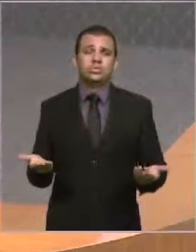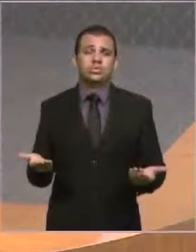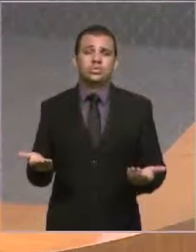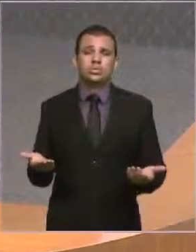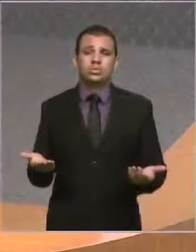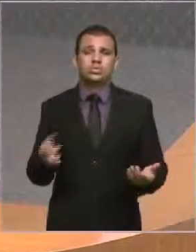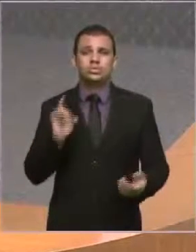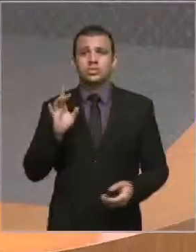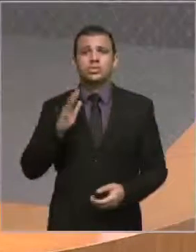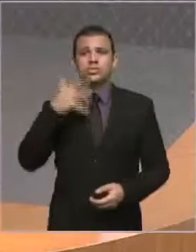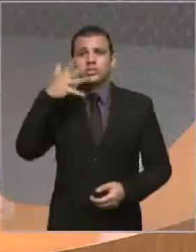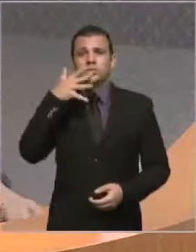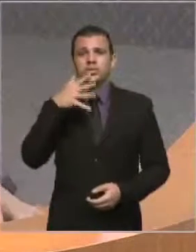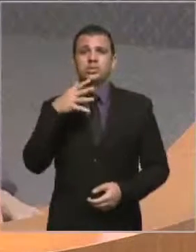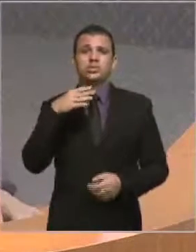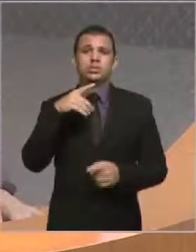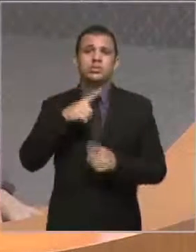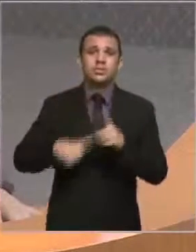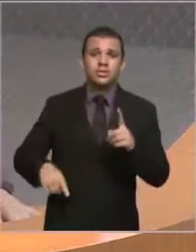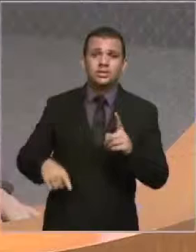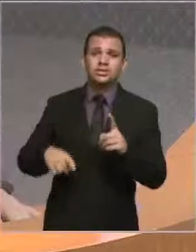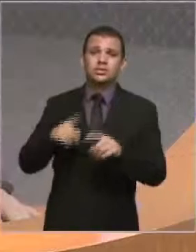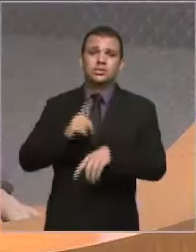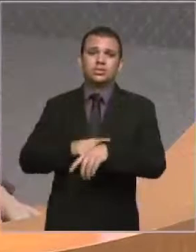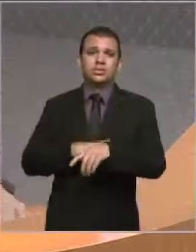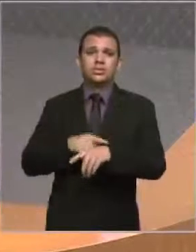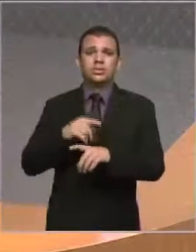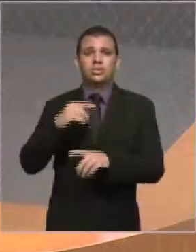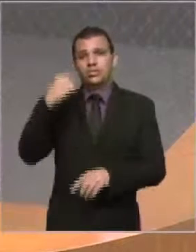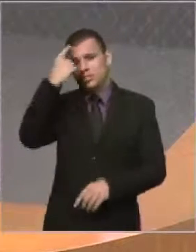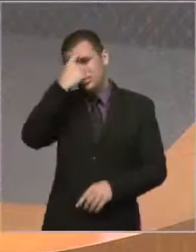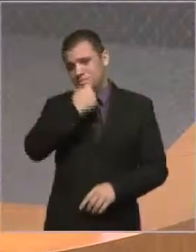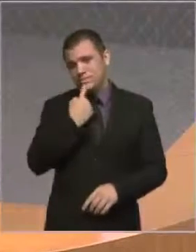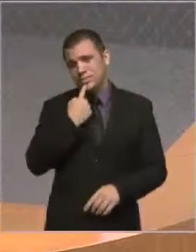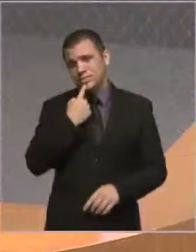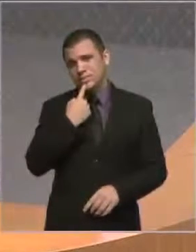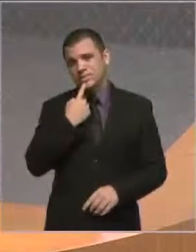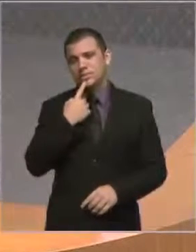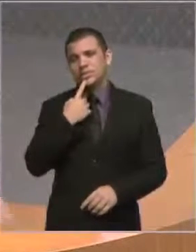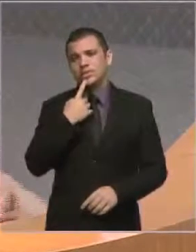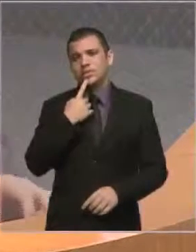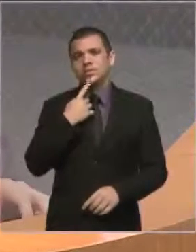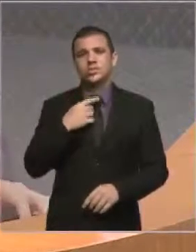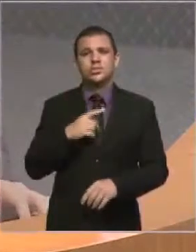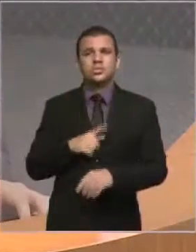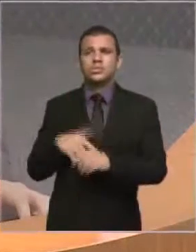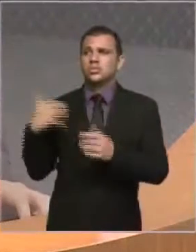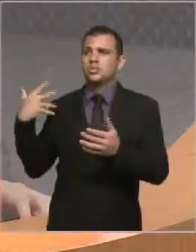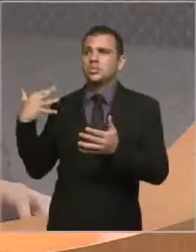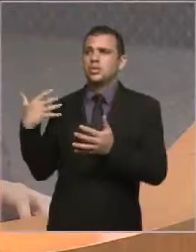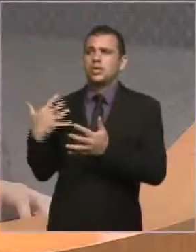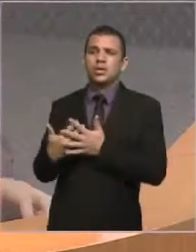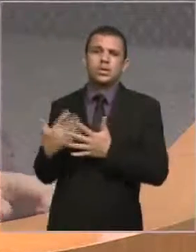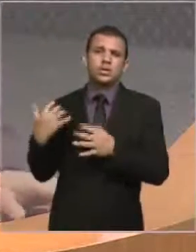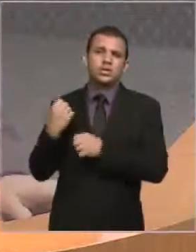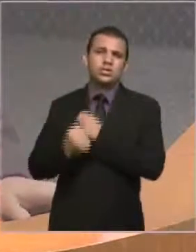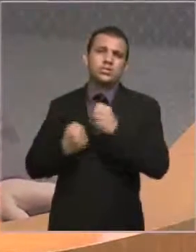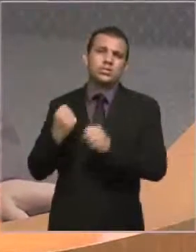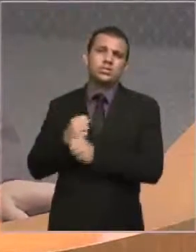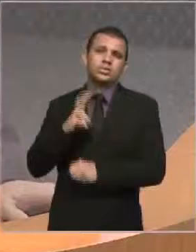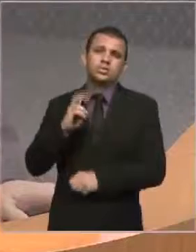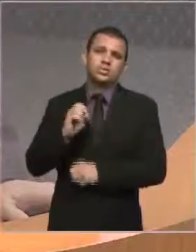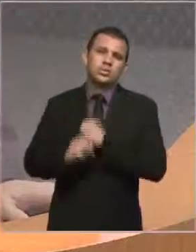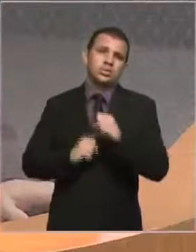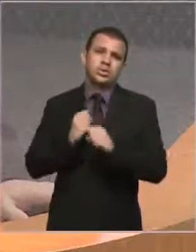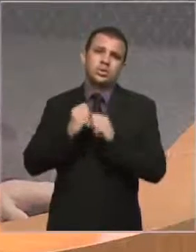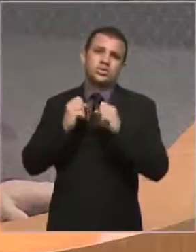falar meia hora sobre um problema que perdura mais de 50 anos, que é o transporte público no município de